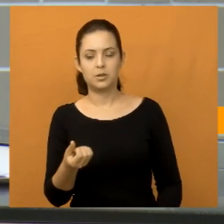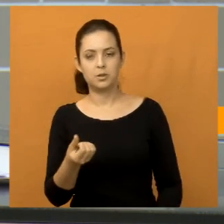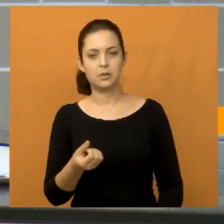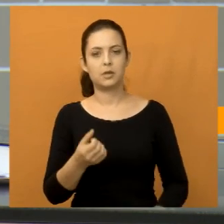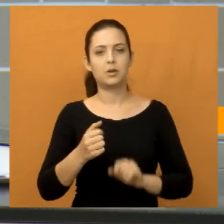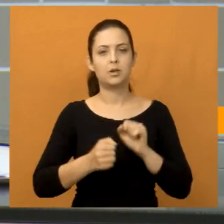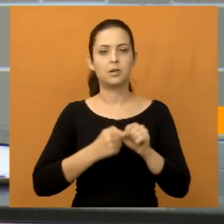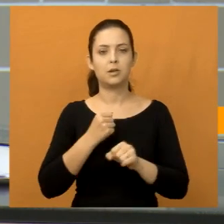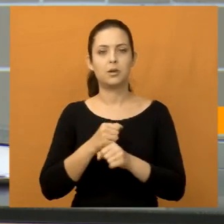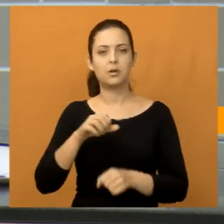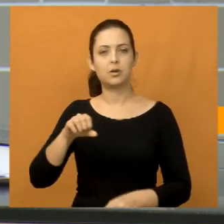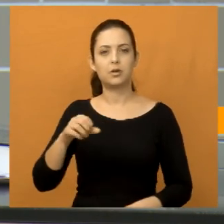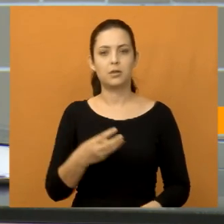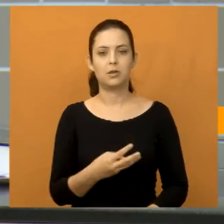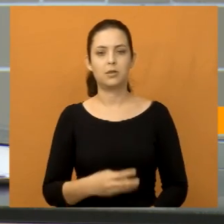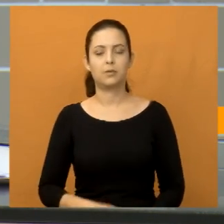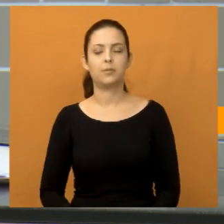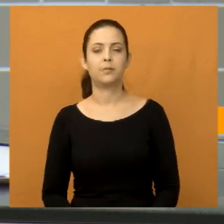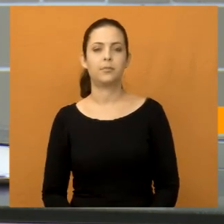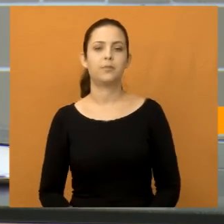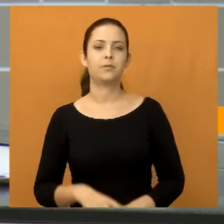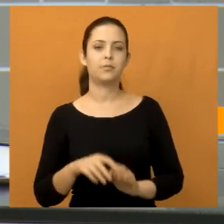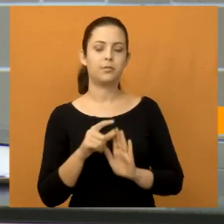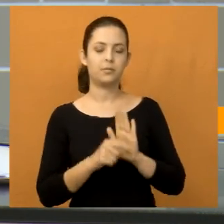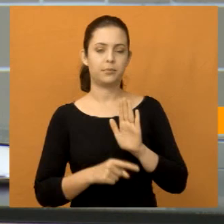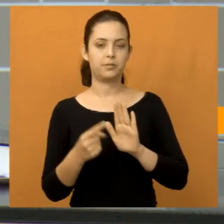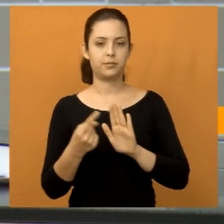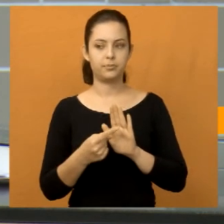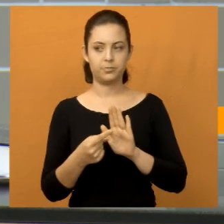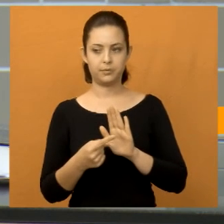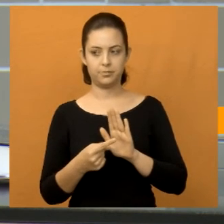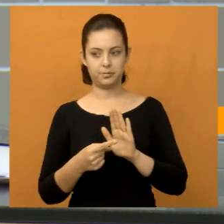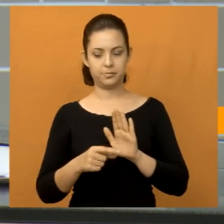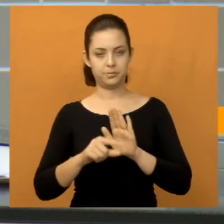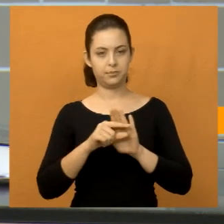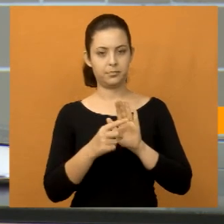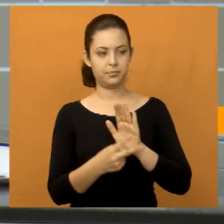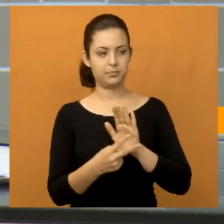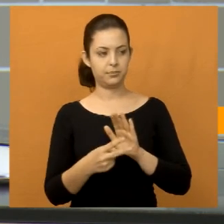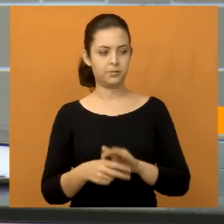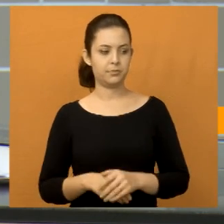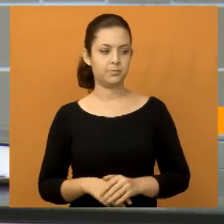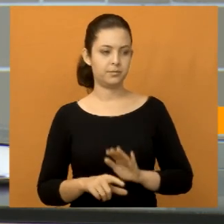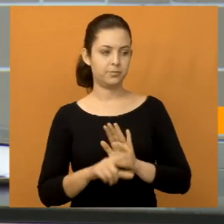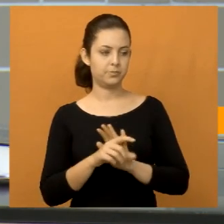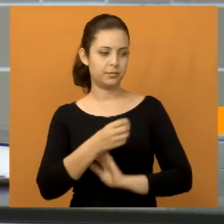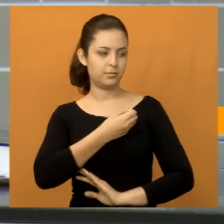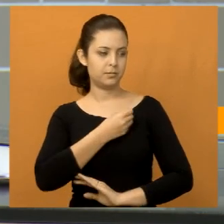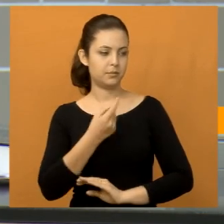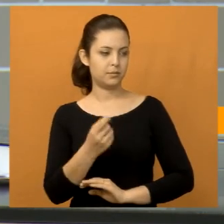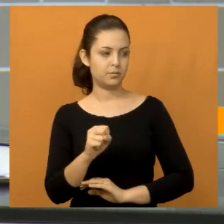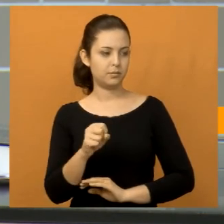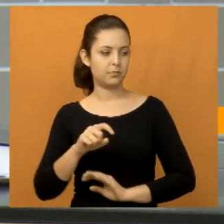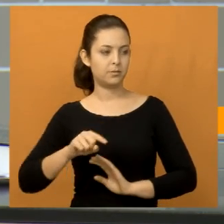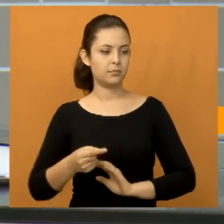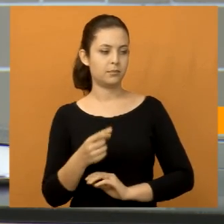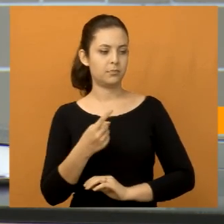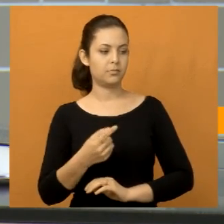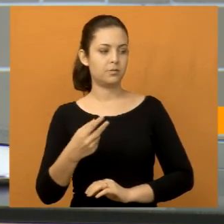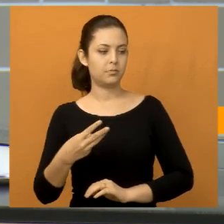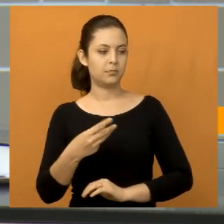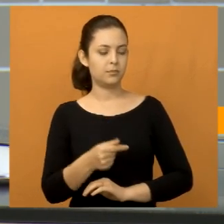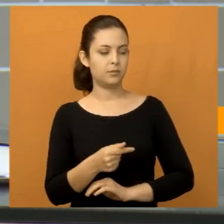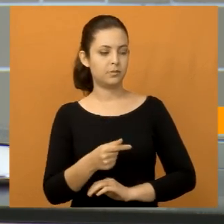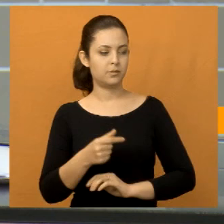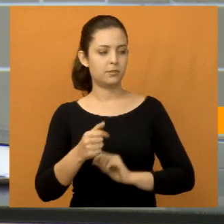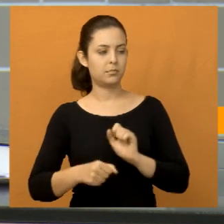8.666, de 1993, e artigo 1º, inciso 2, da Lei nº 8.137,